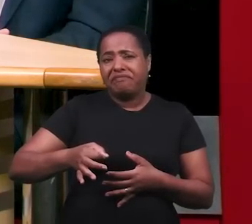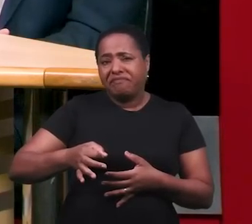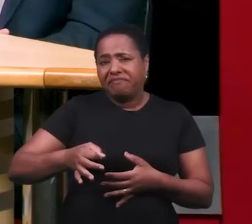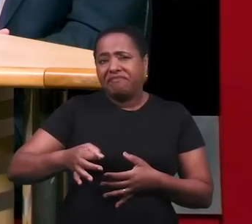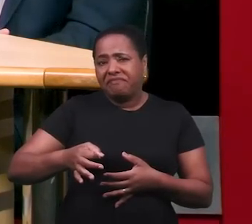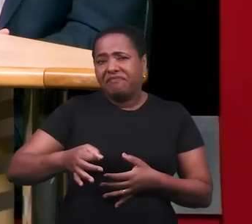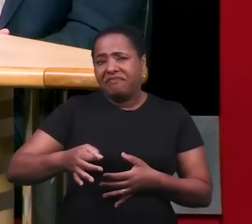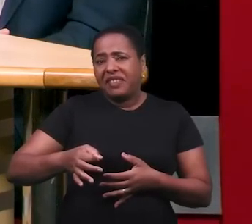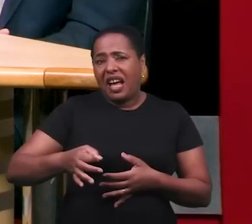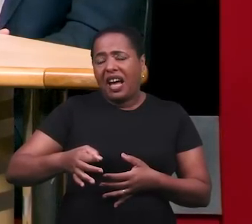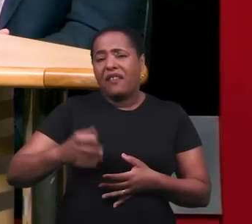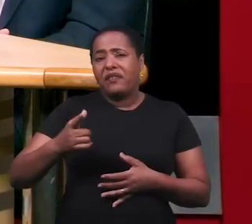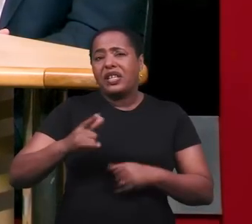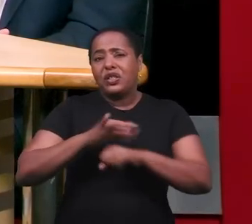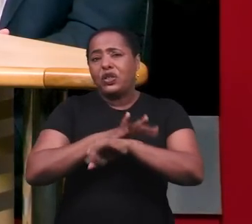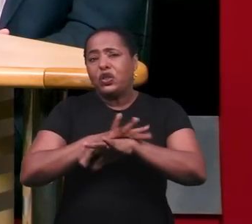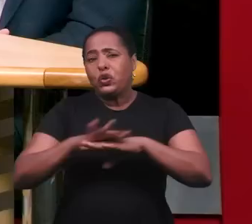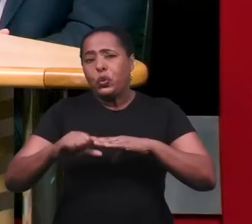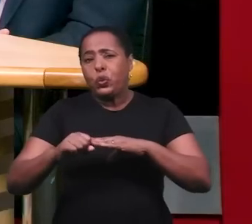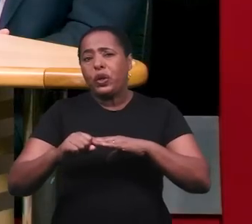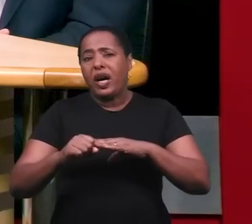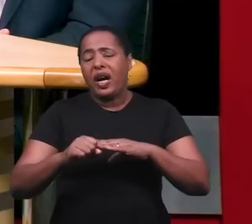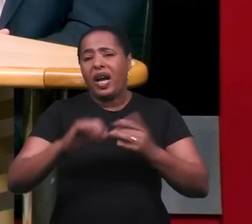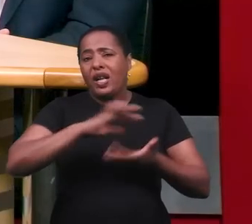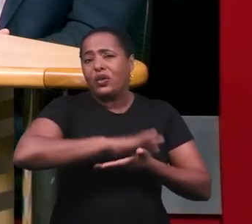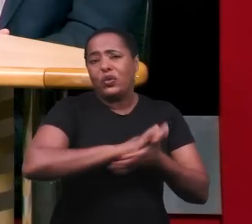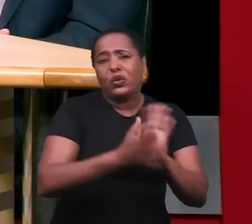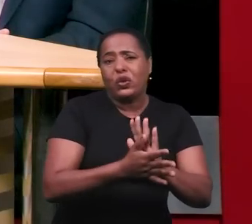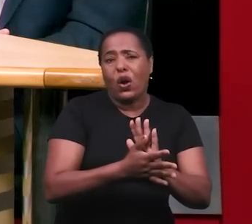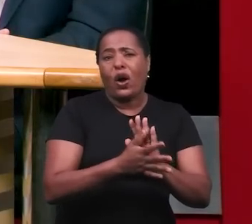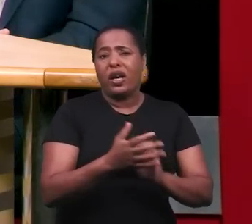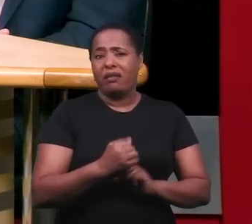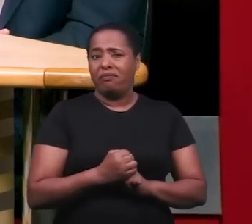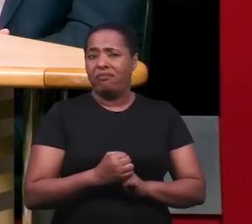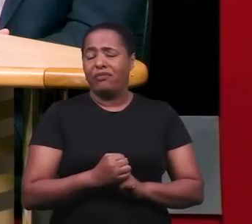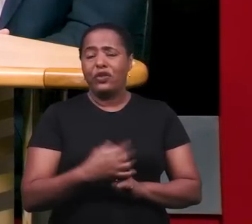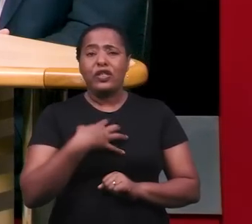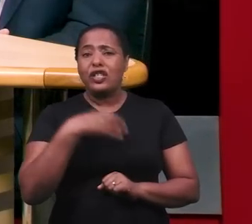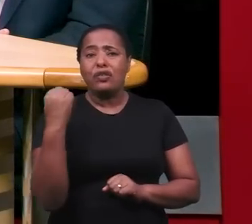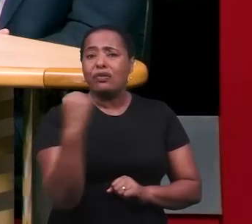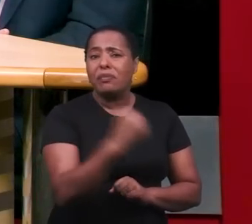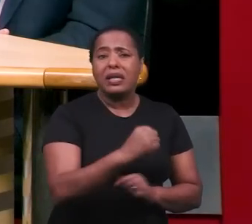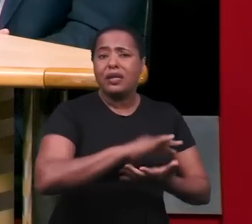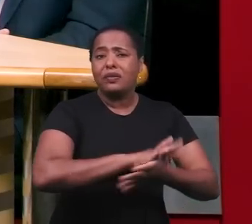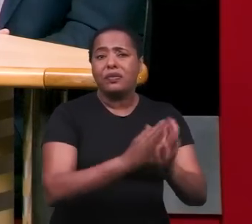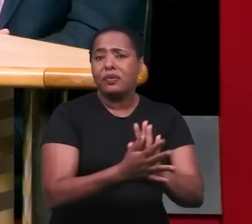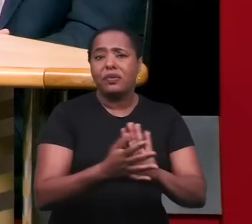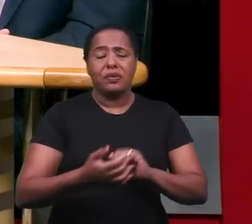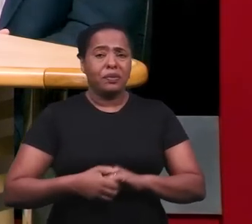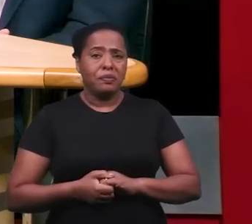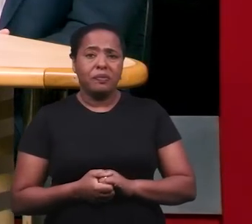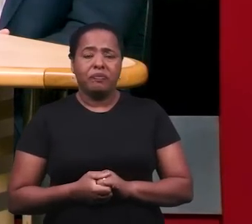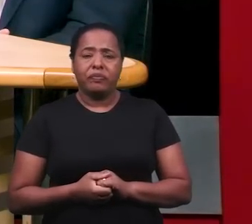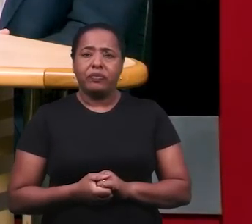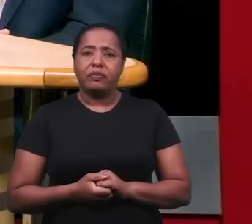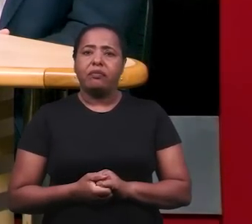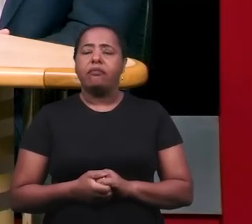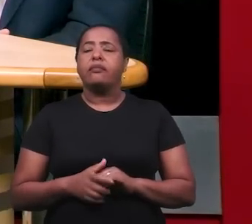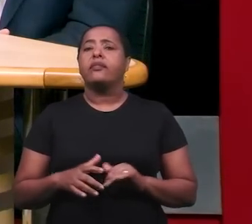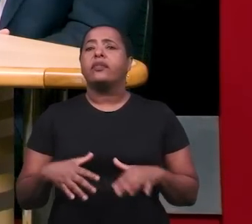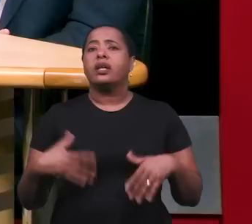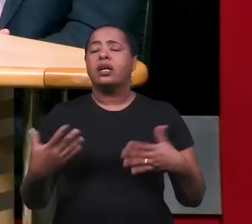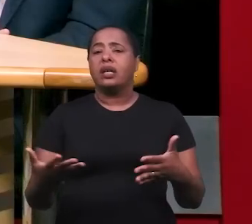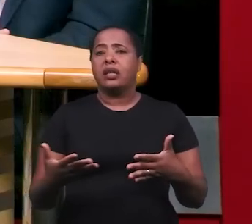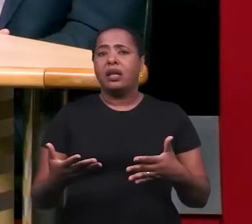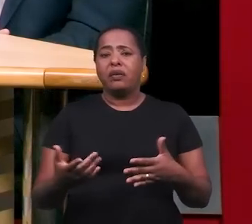Guilherme, o discernimento, e ele inverte. Aquilo que tem que ser curado, ele está matando. Então, ele está com uma